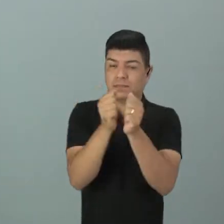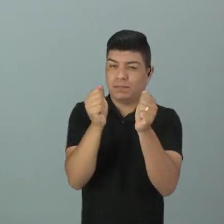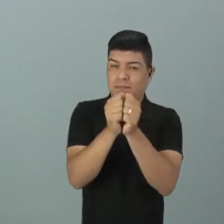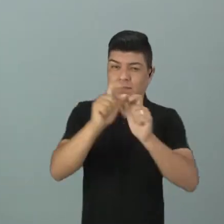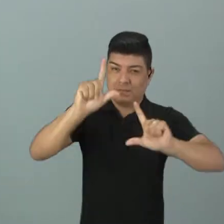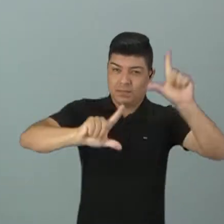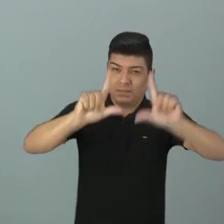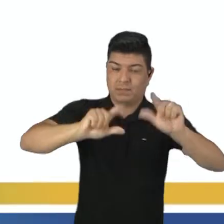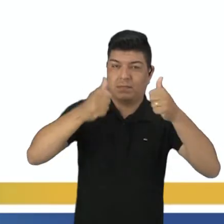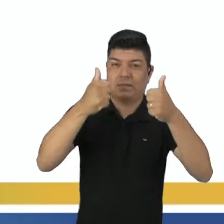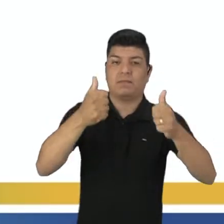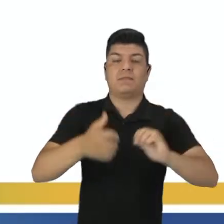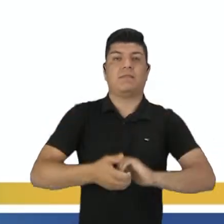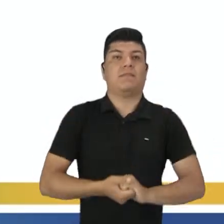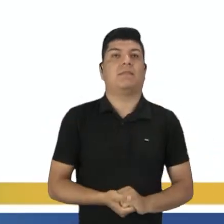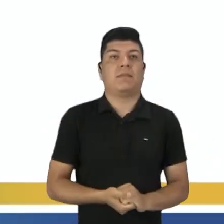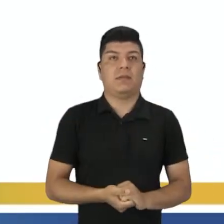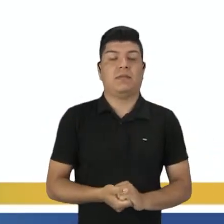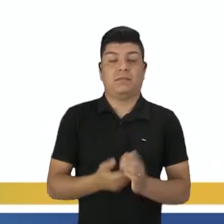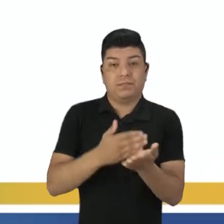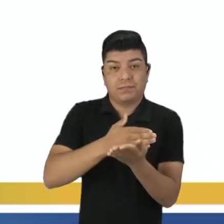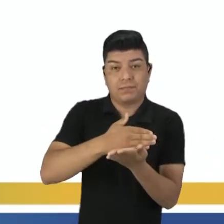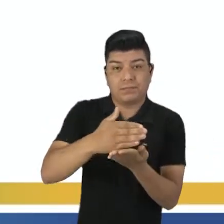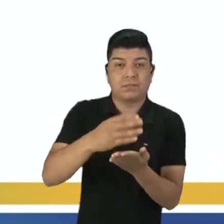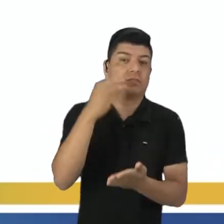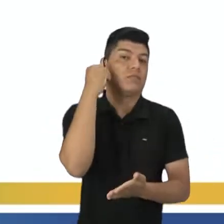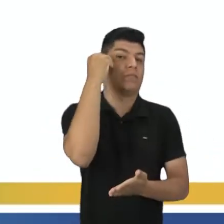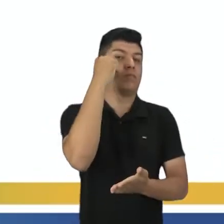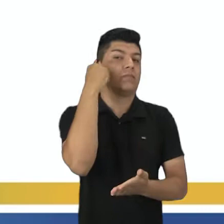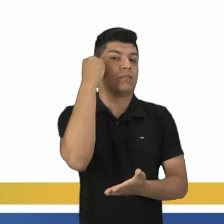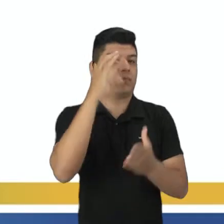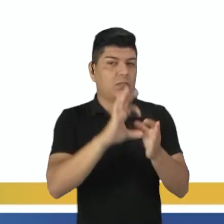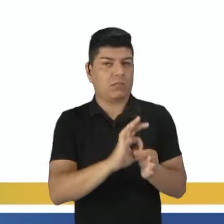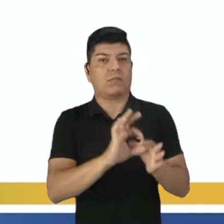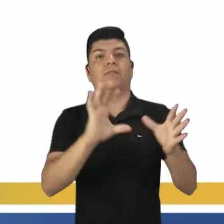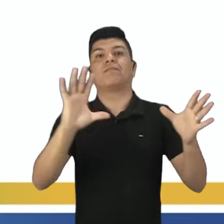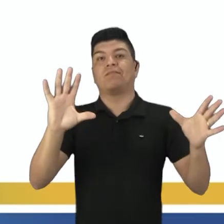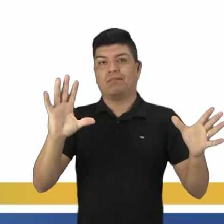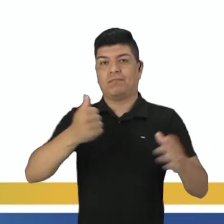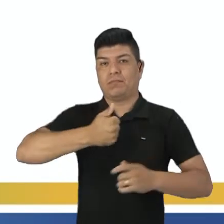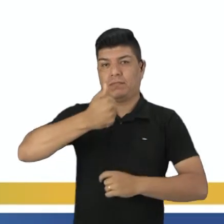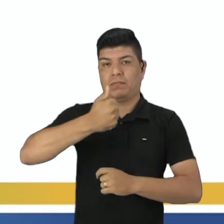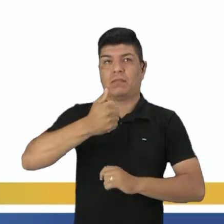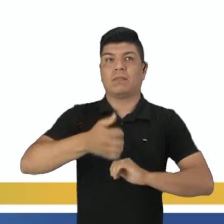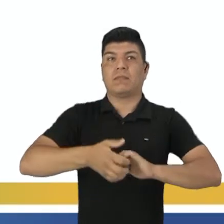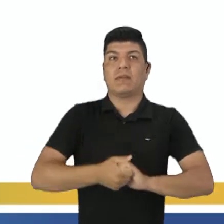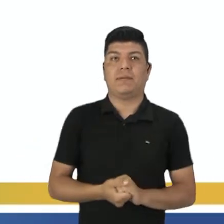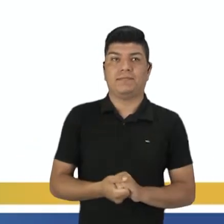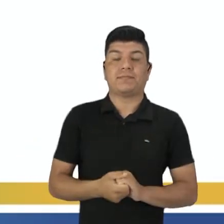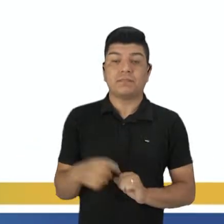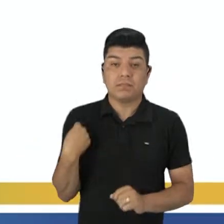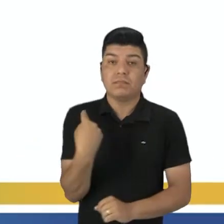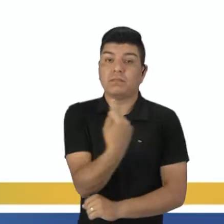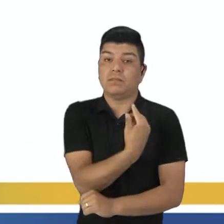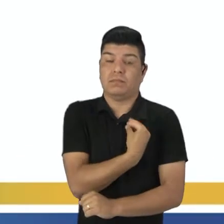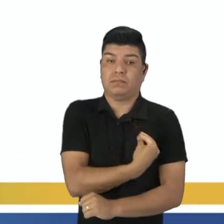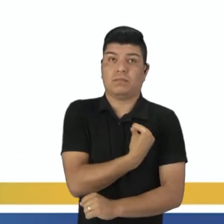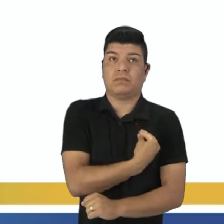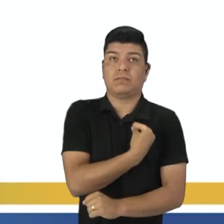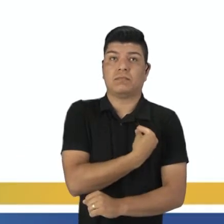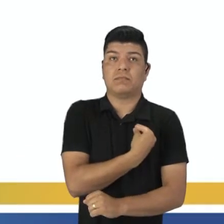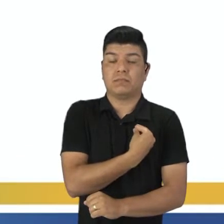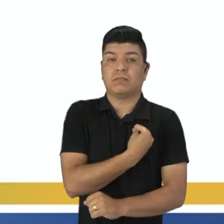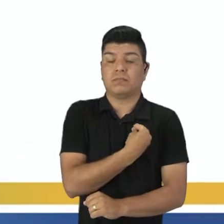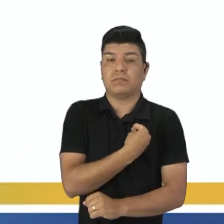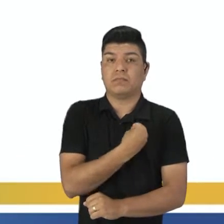hoje. Vamos começar falando sobre experimentos aleatórios aí, primeiramente, tá? Então, nas nossas vidas, a